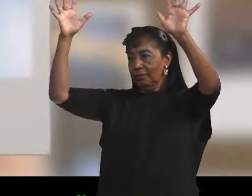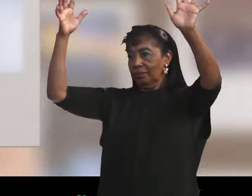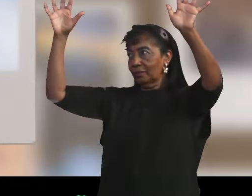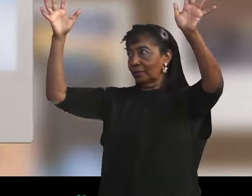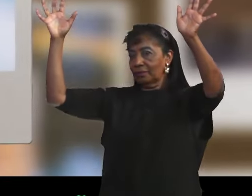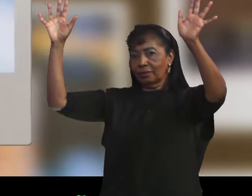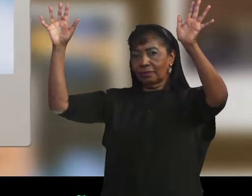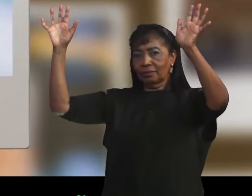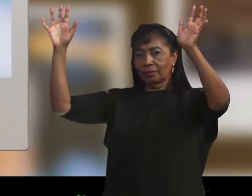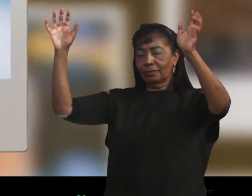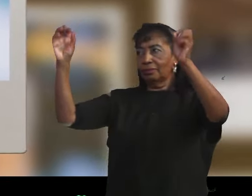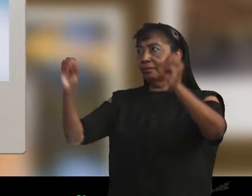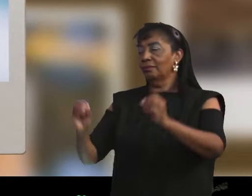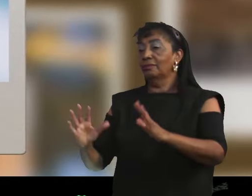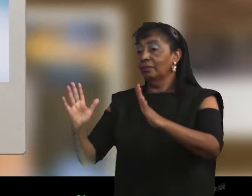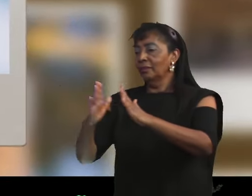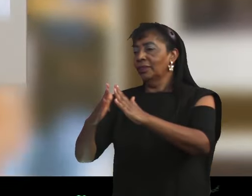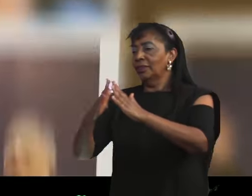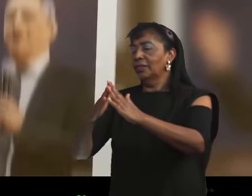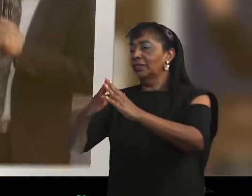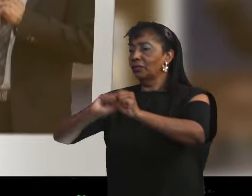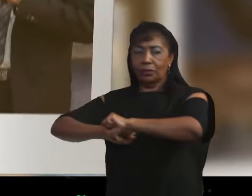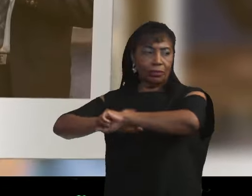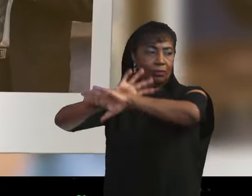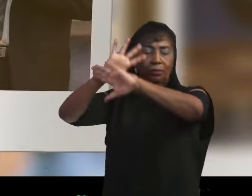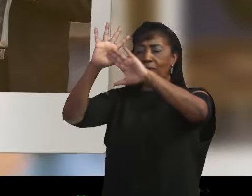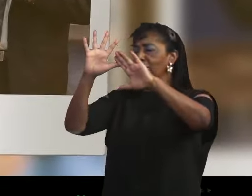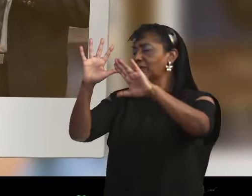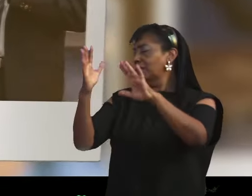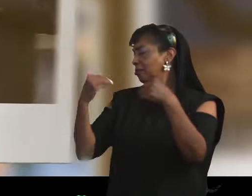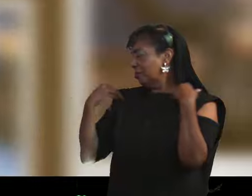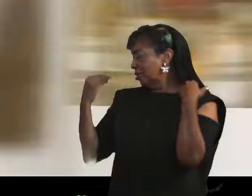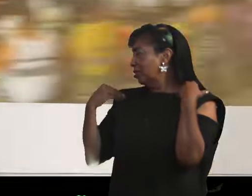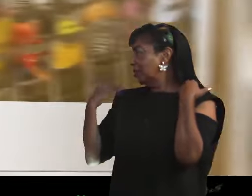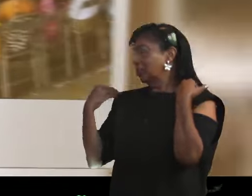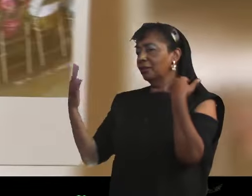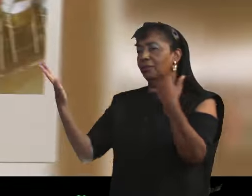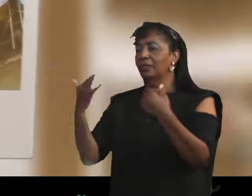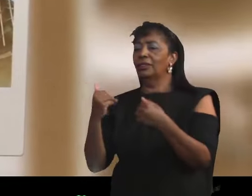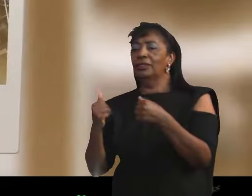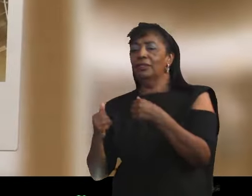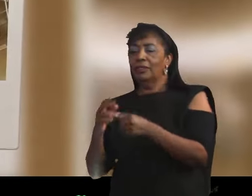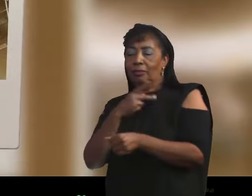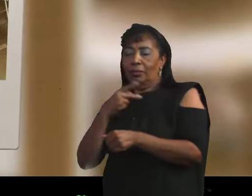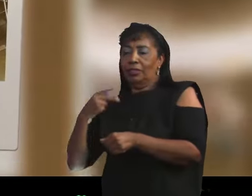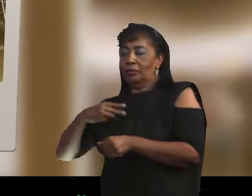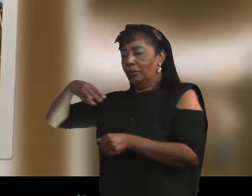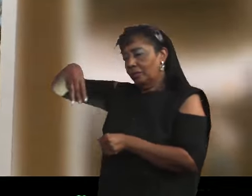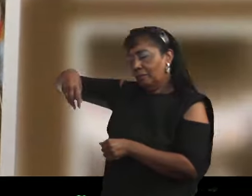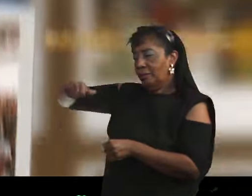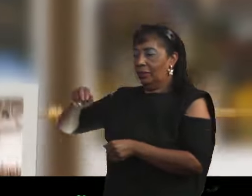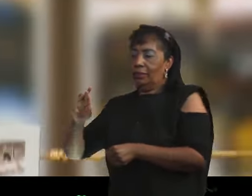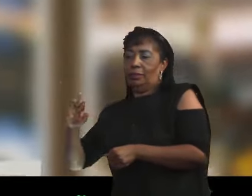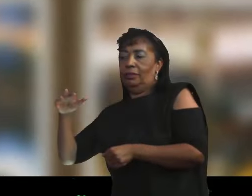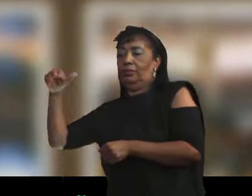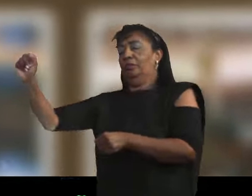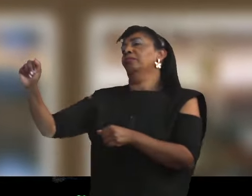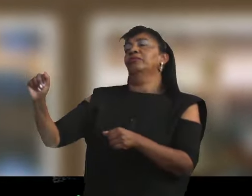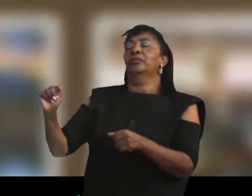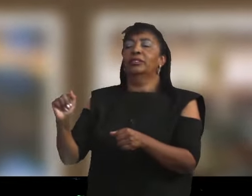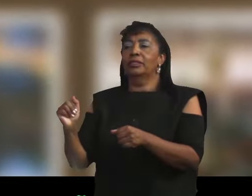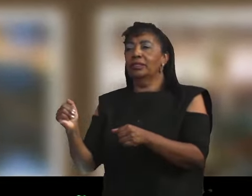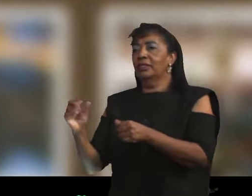casas de Glória tem a honra de receber o pastor Mário Vega um salvadorenho líder da missão Cristã internacional Elin uma das